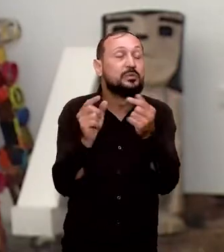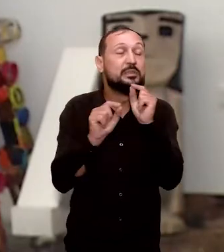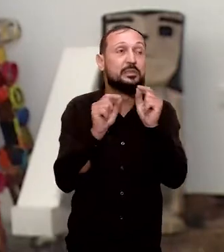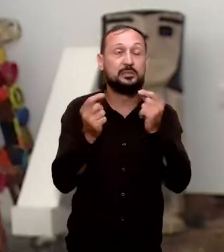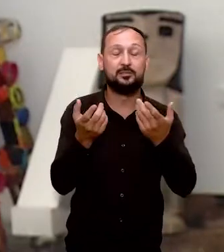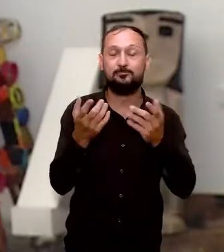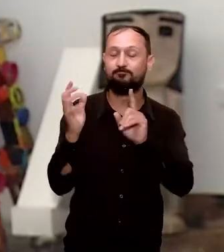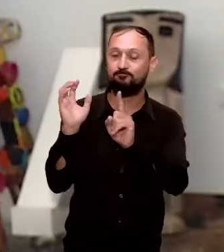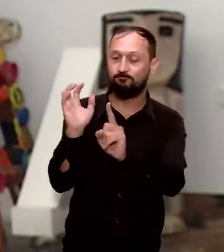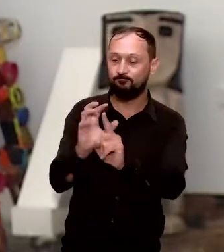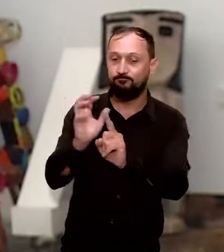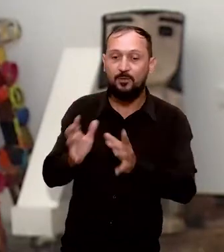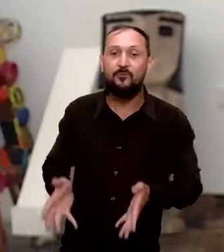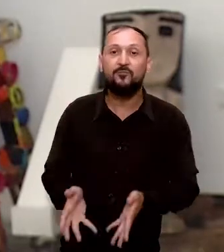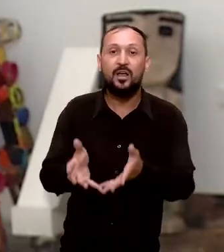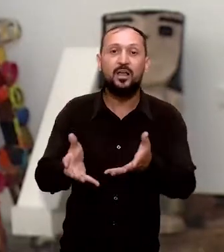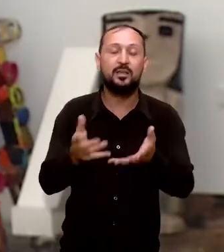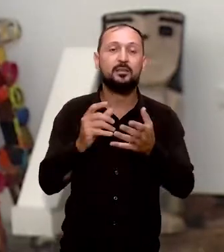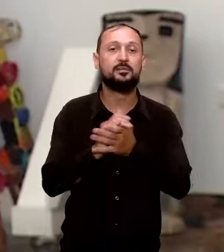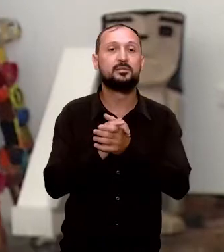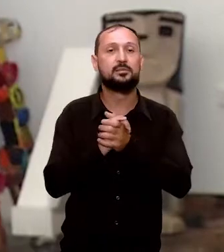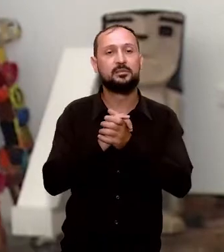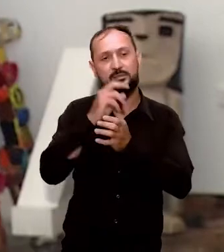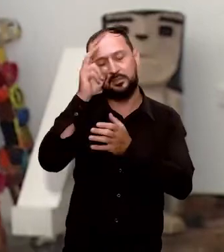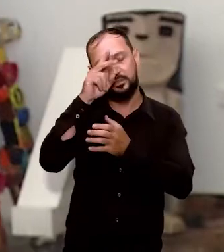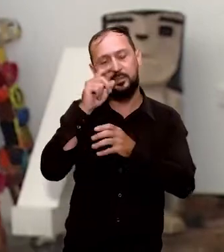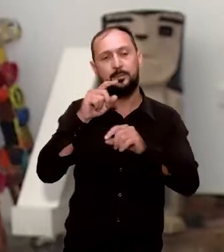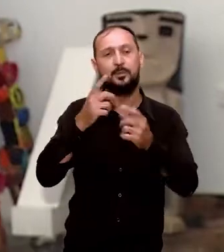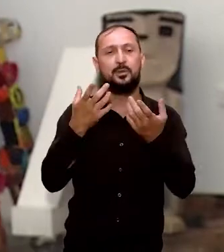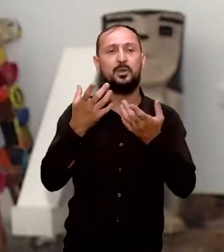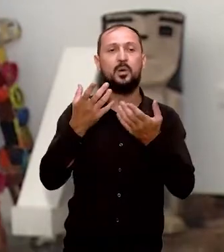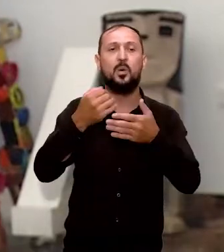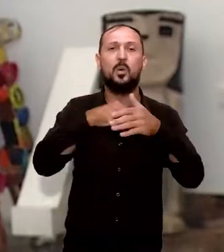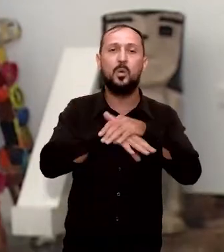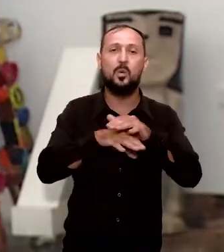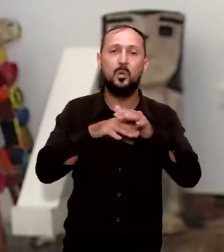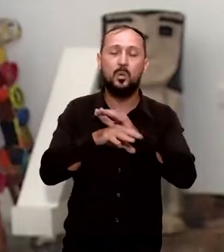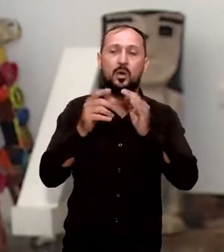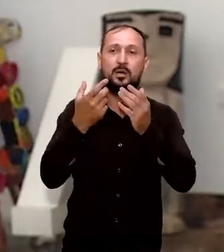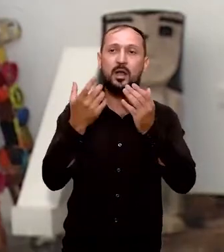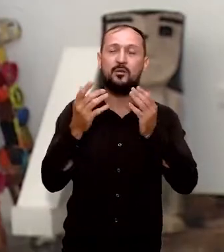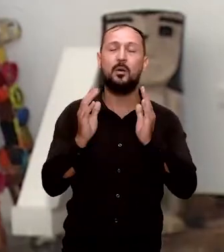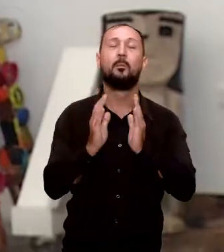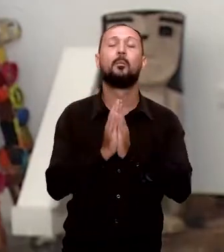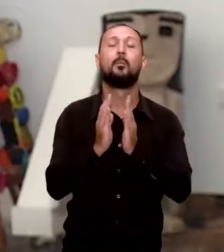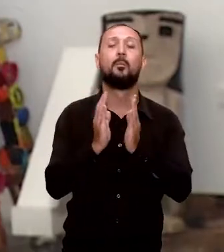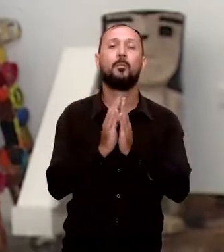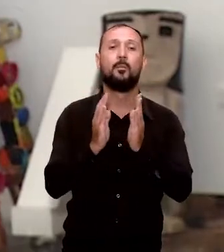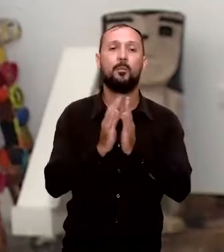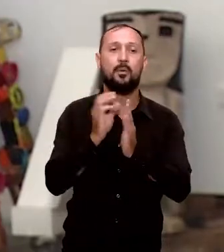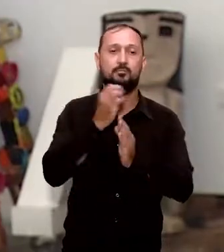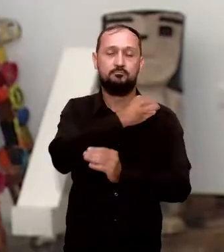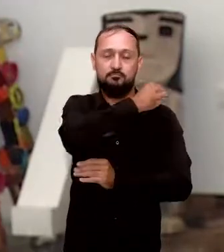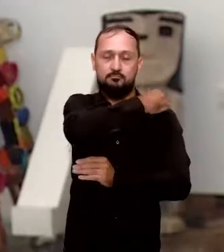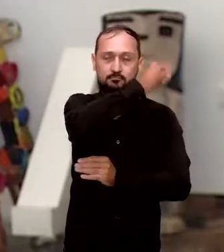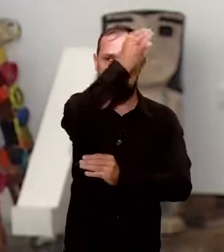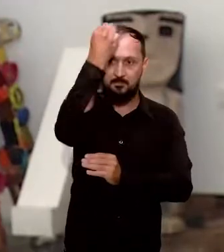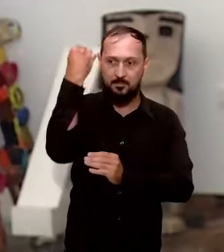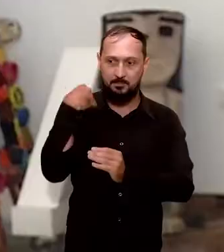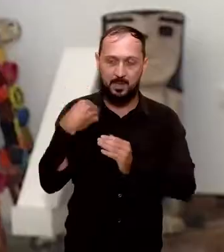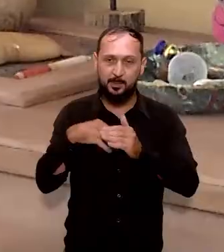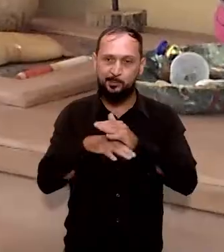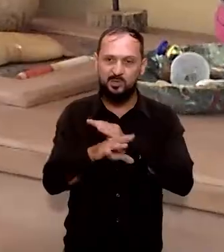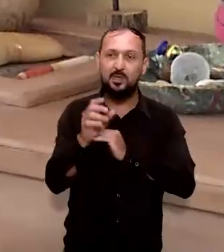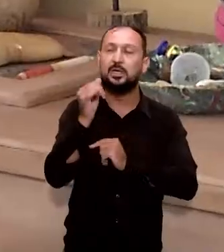assim, grandes estímulos, né? Eu lembro que eu colecionava Nossa Senhora, as imagens